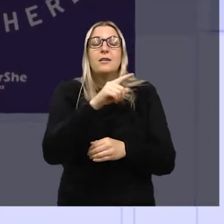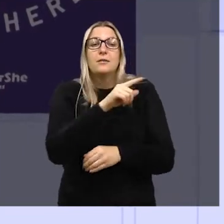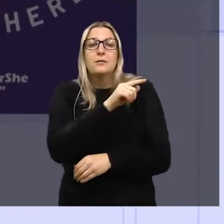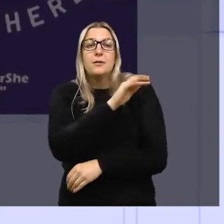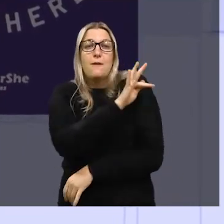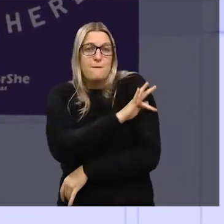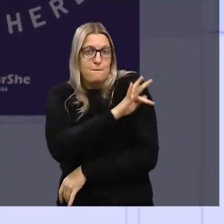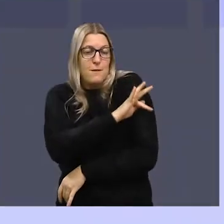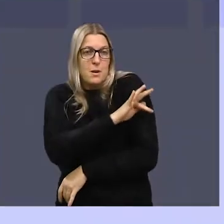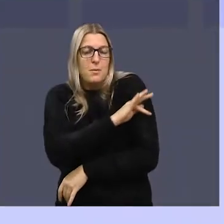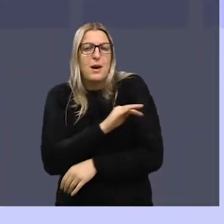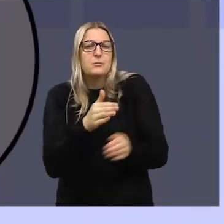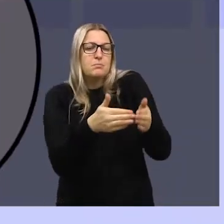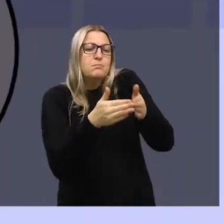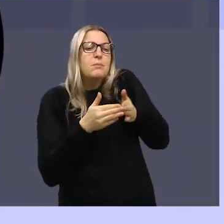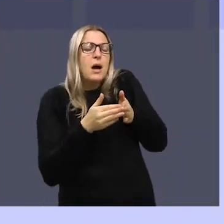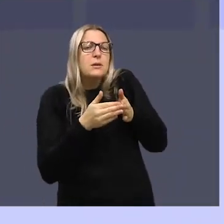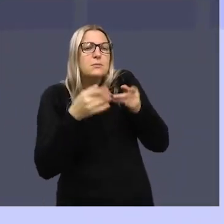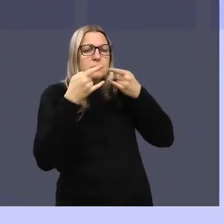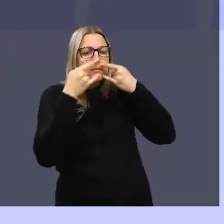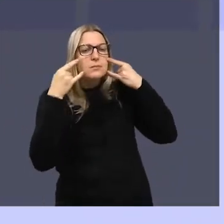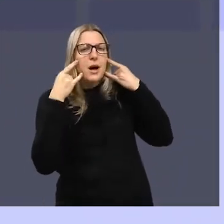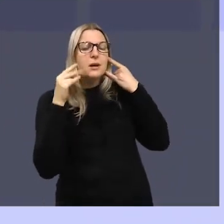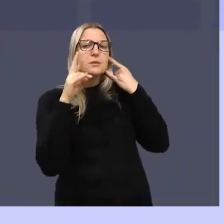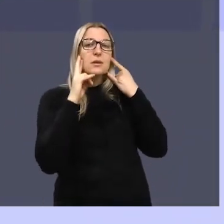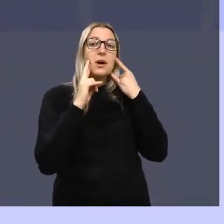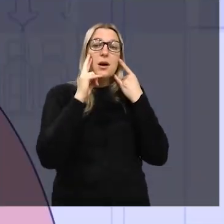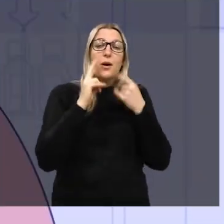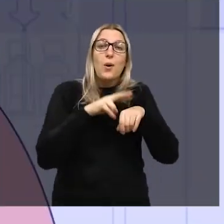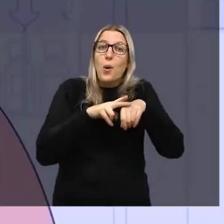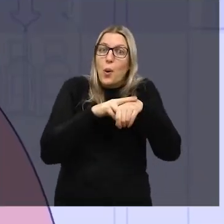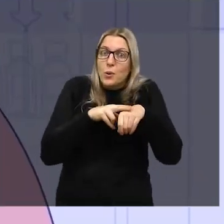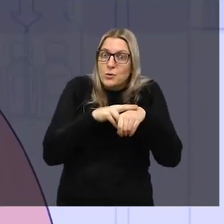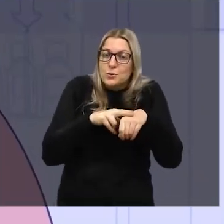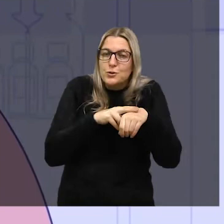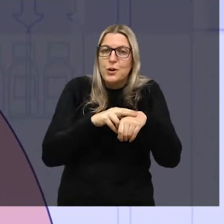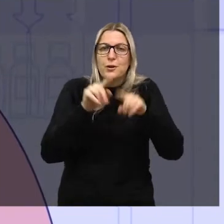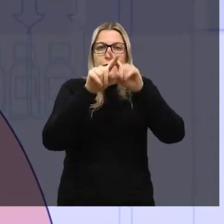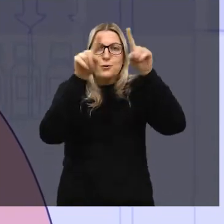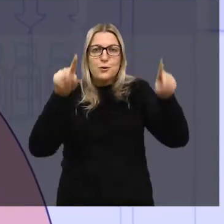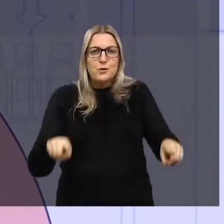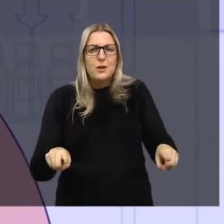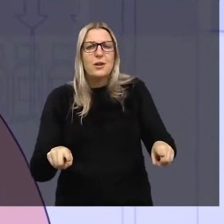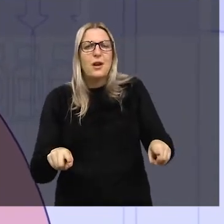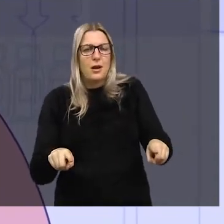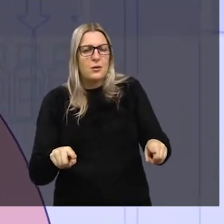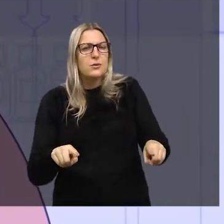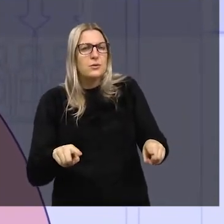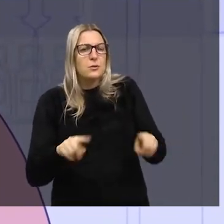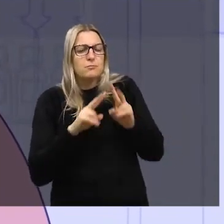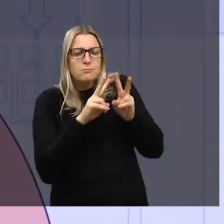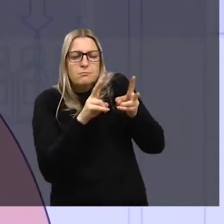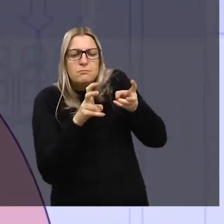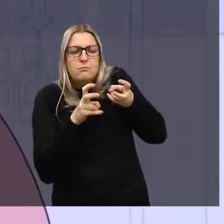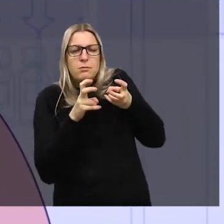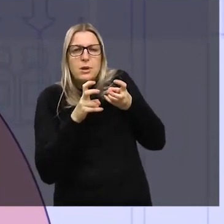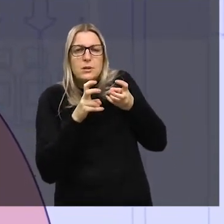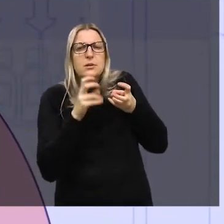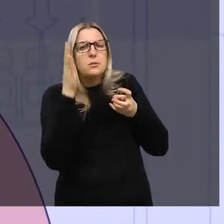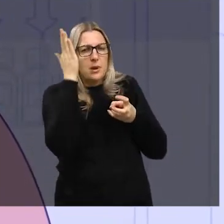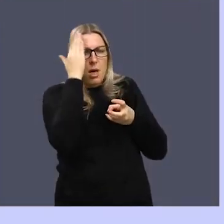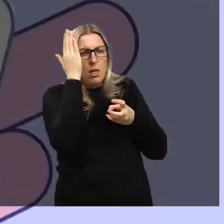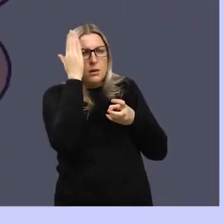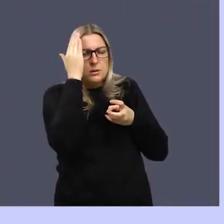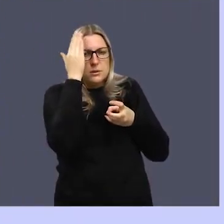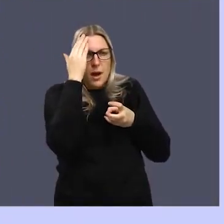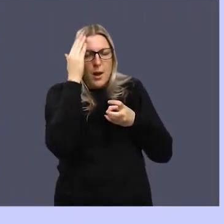das mulheres e peça uma máscara roxa. Todos os colaboradores reconhecerão a senha e estarão capacitados para ajudar